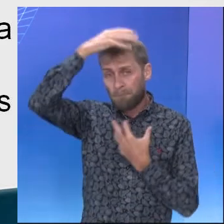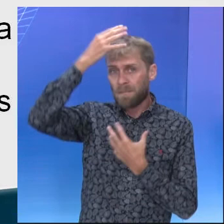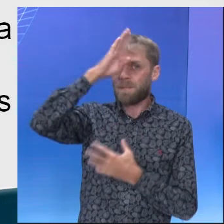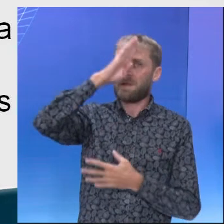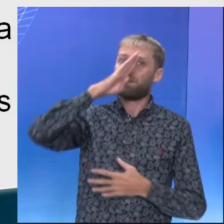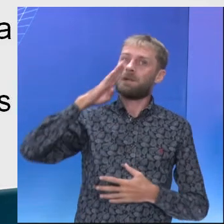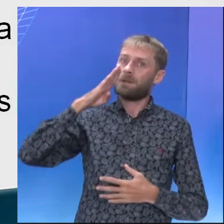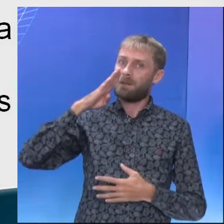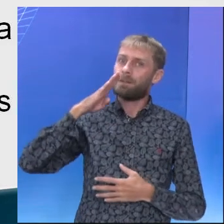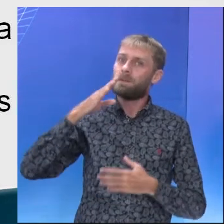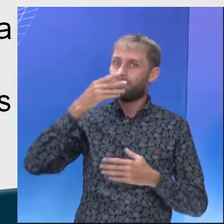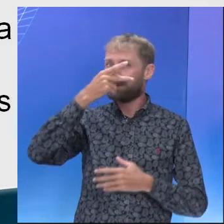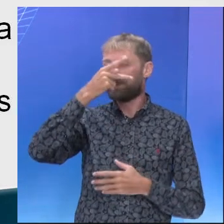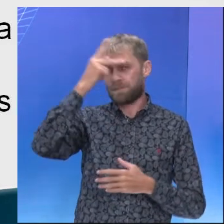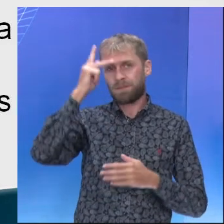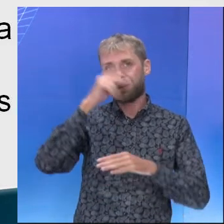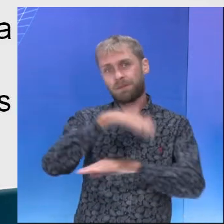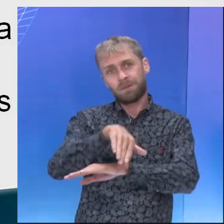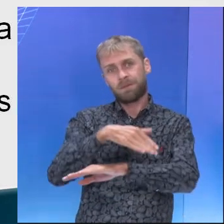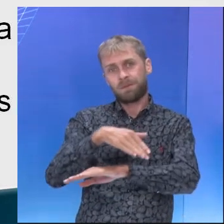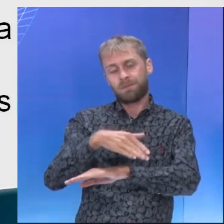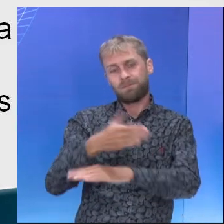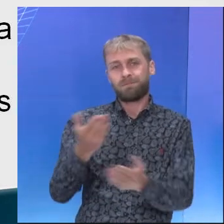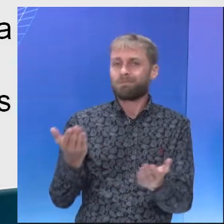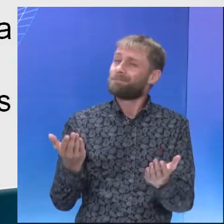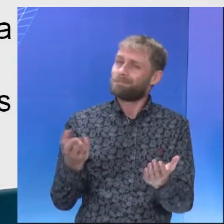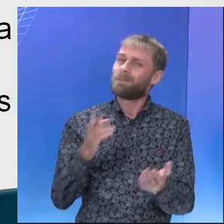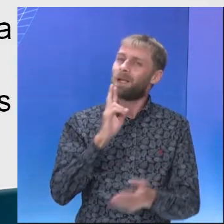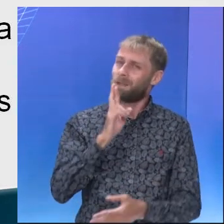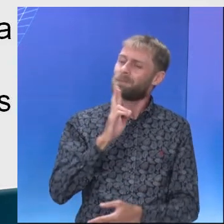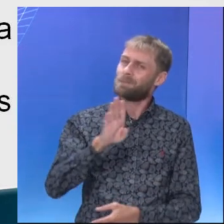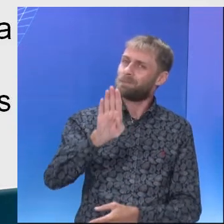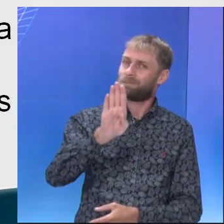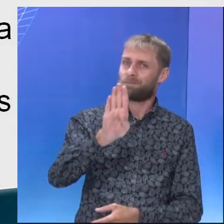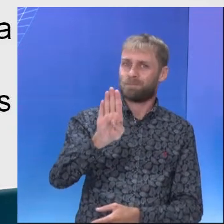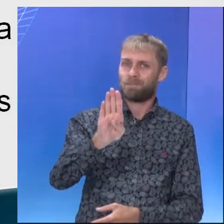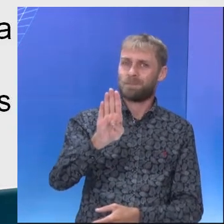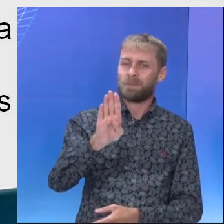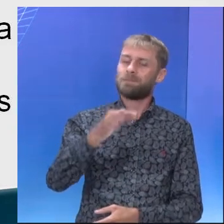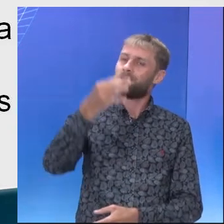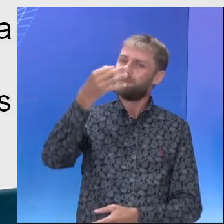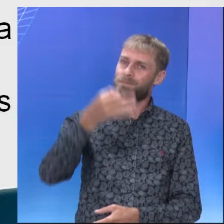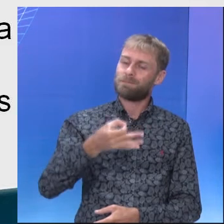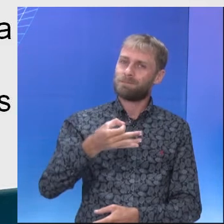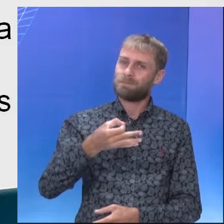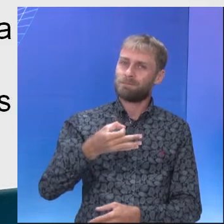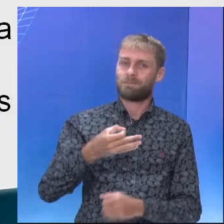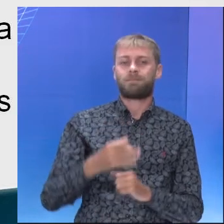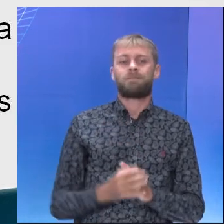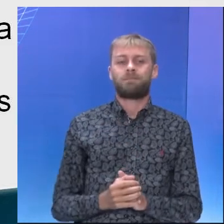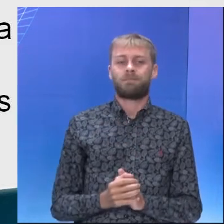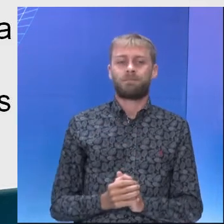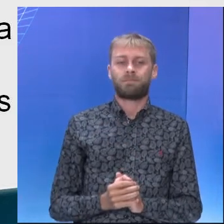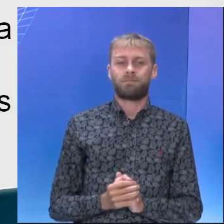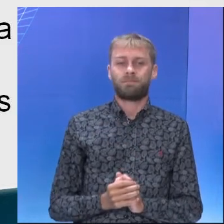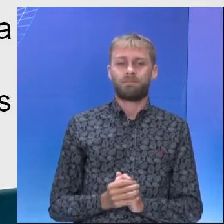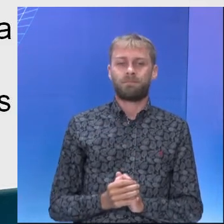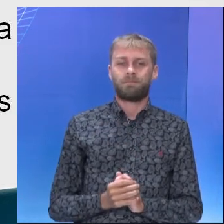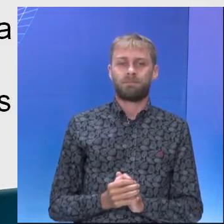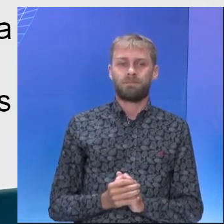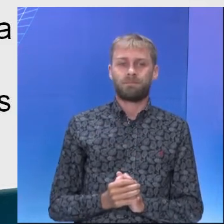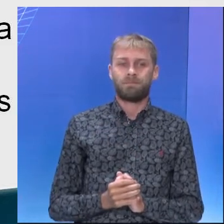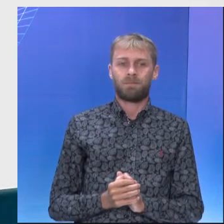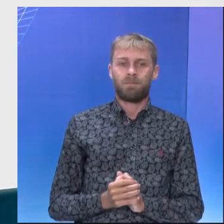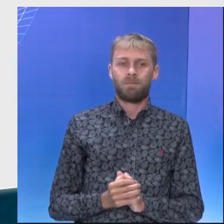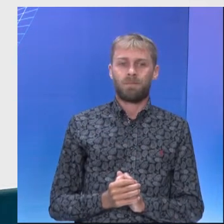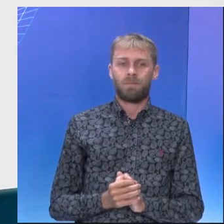para moradores de rua? Eis o nosso gabarito. Criar acesso a banhos gratuitos para moradores de rua.